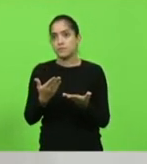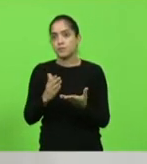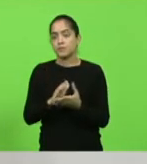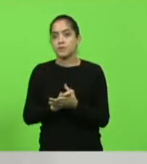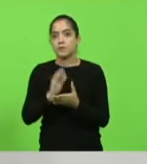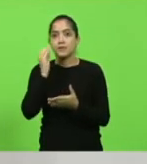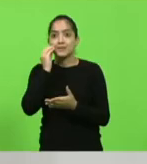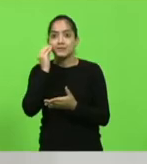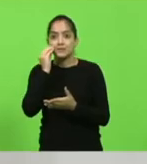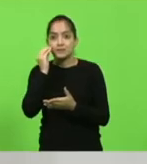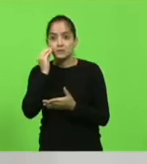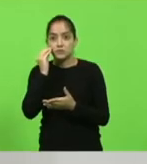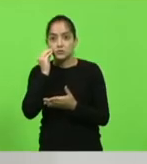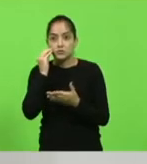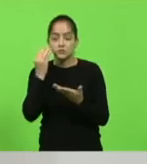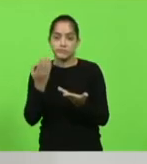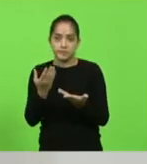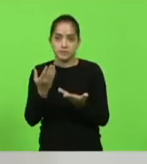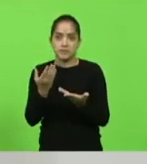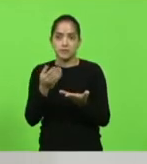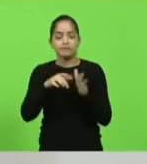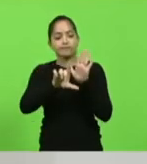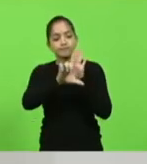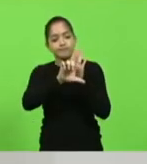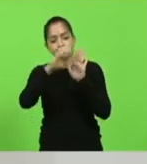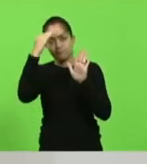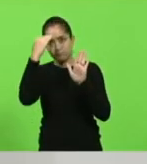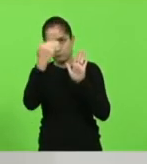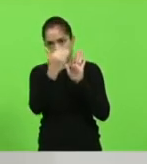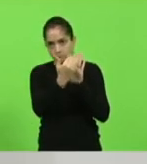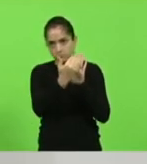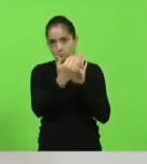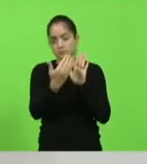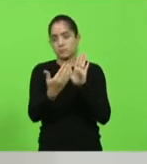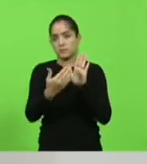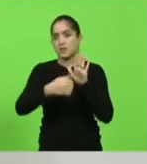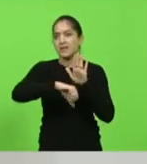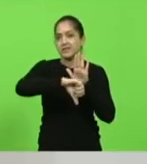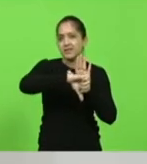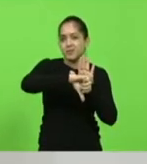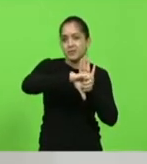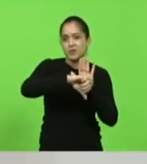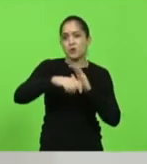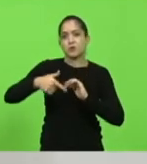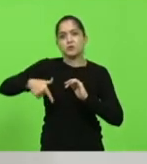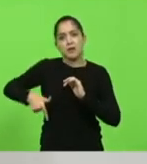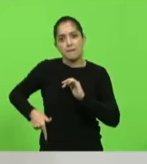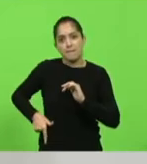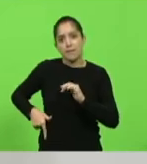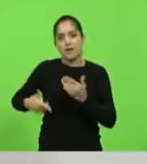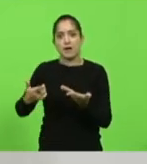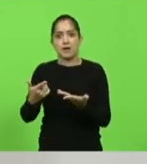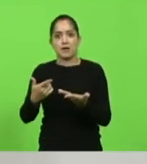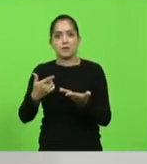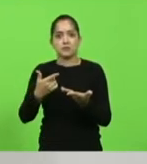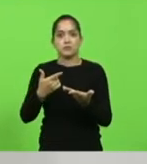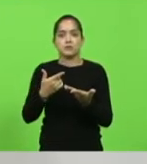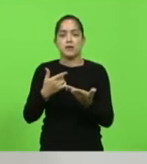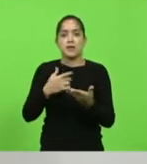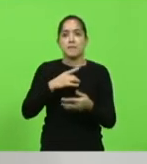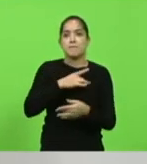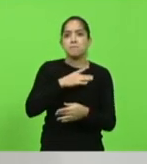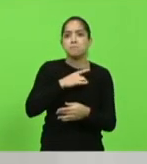tentativa de se cumprir a lei e ter criminosos armados que impõe meio do que